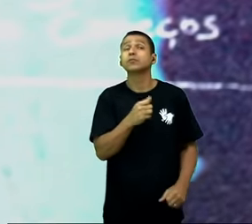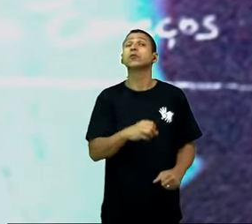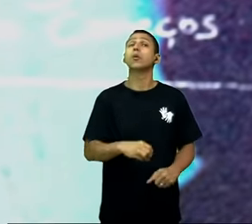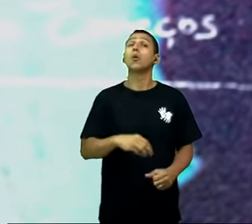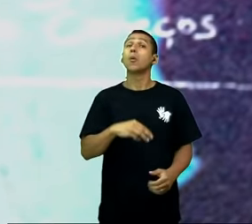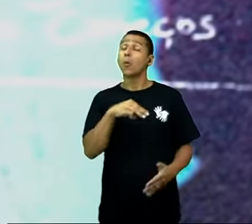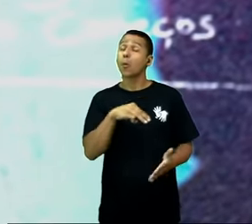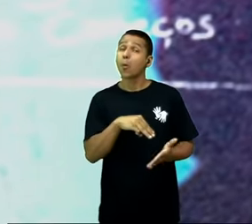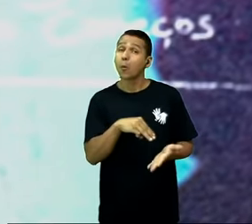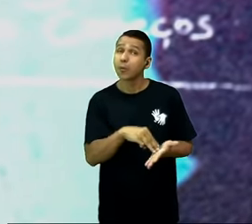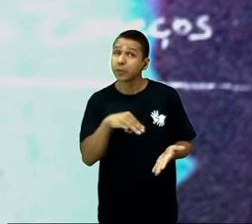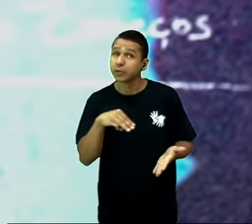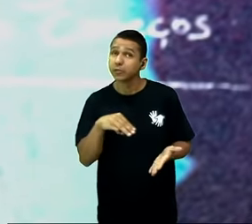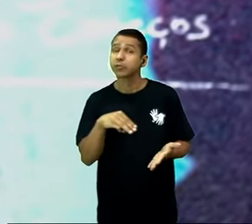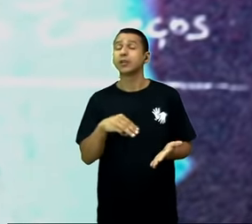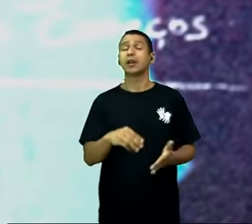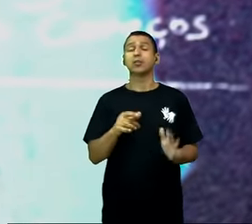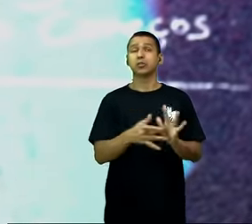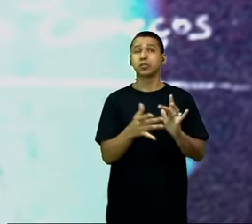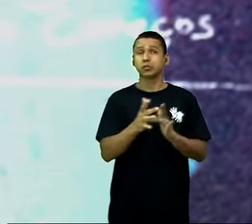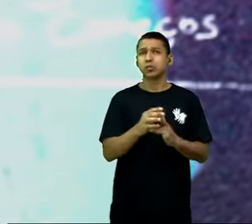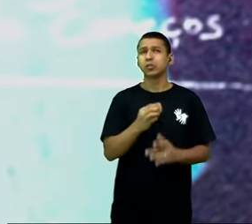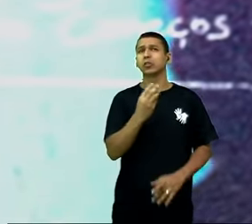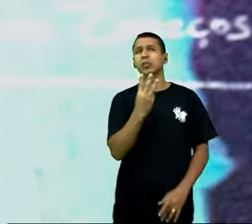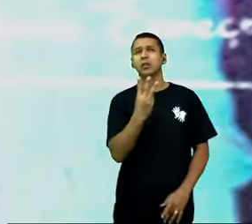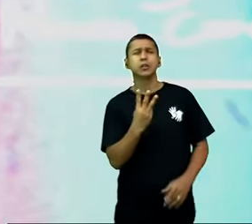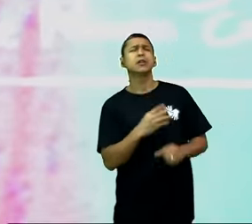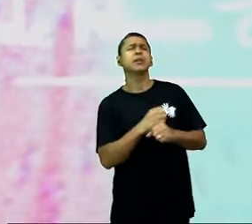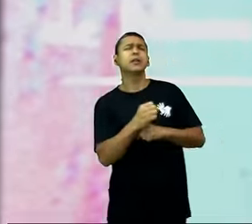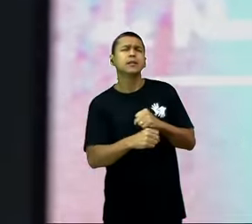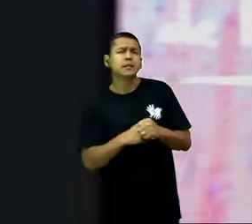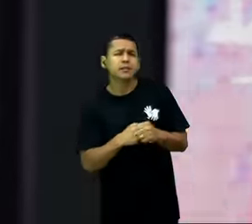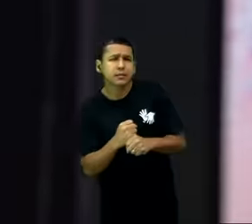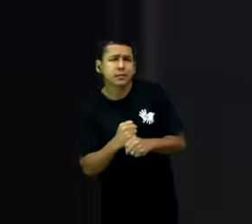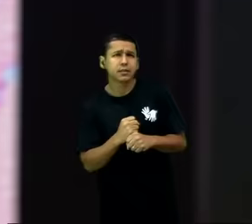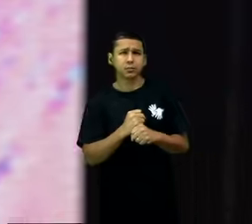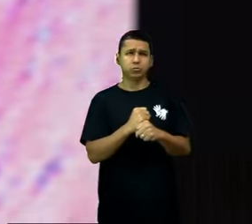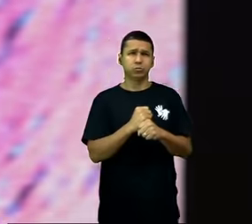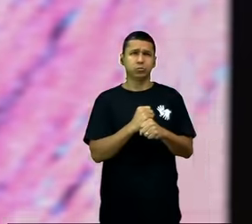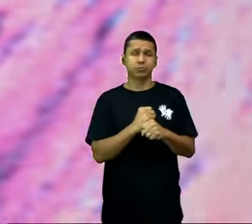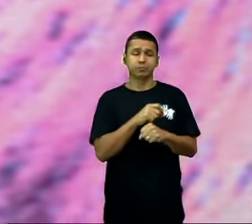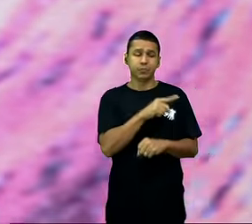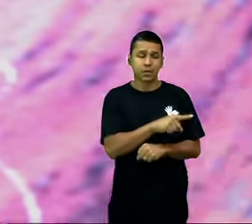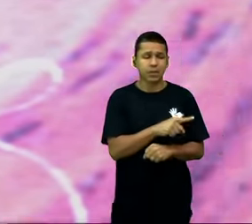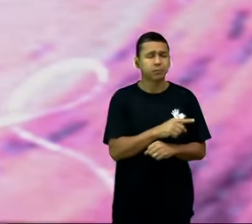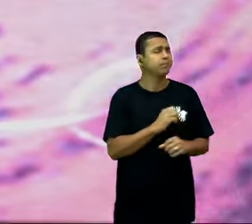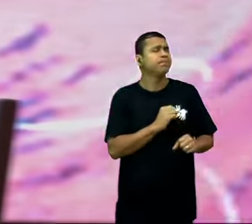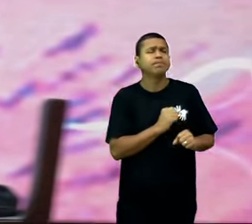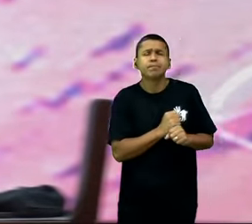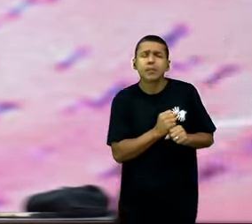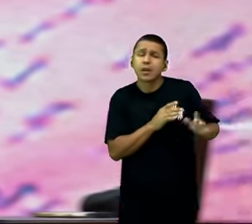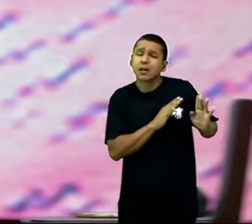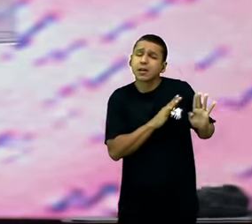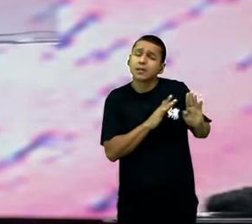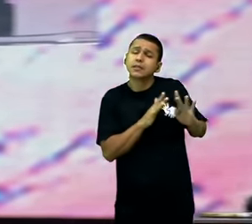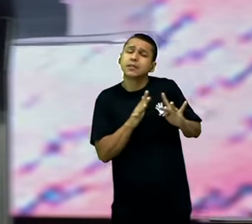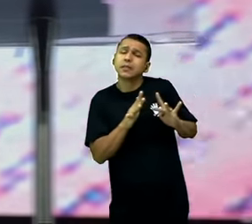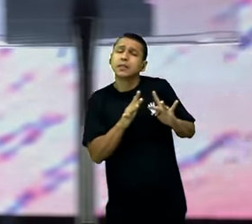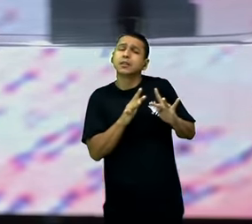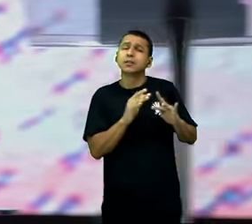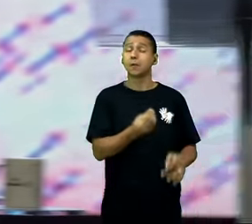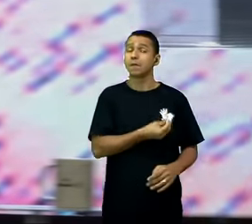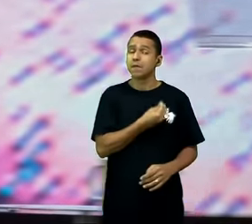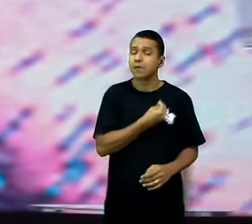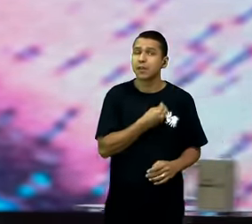terra? 3. Então, eles tinham poucos meses andando com Jesus. aprendendo com Jesus, vivendo